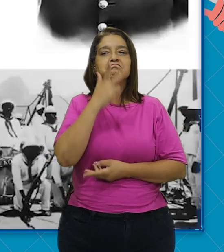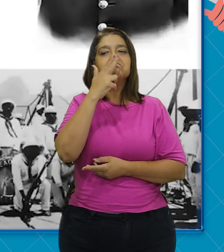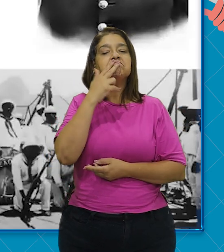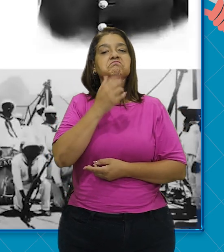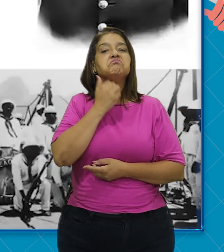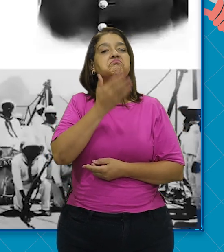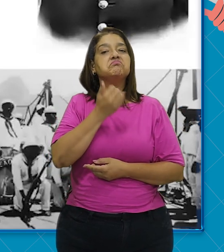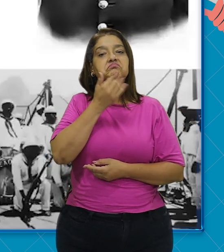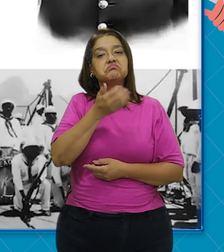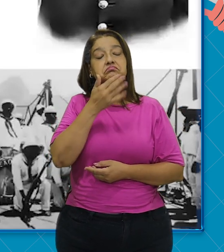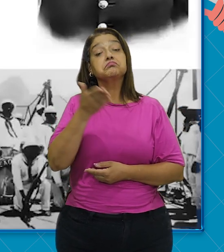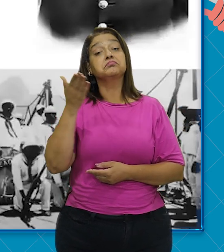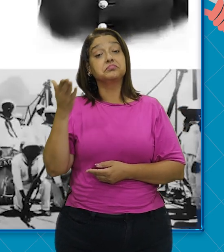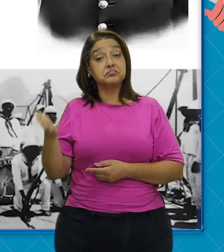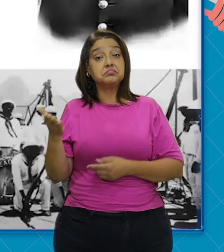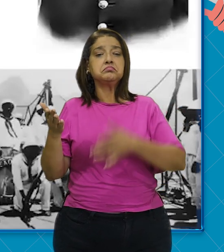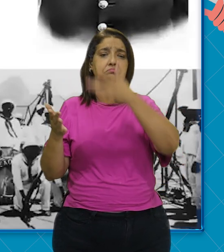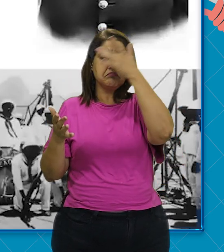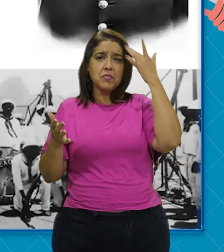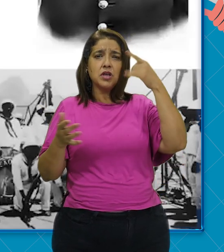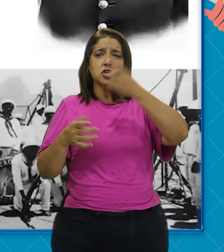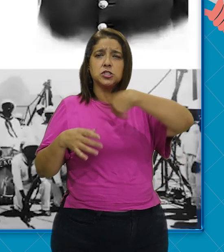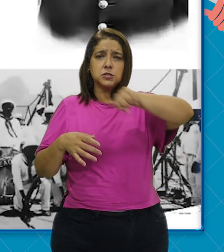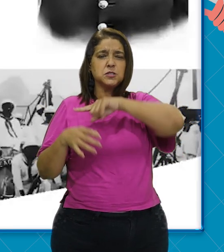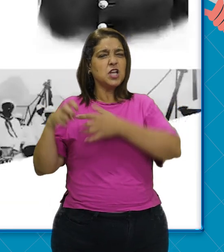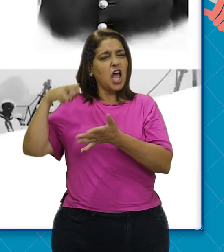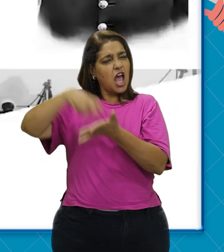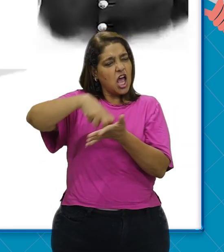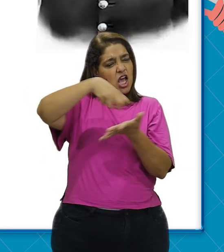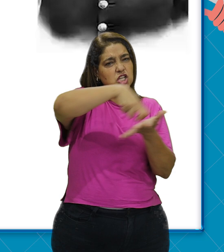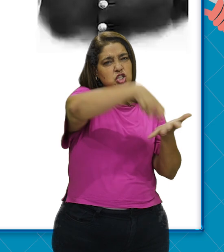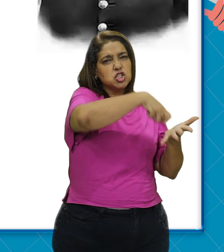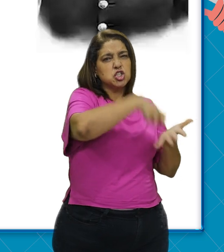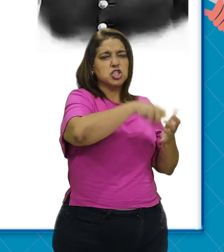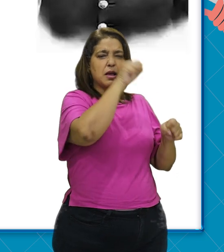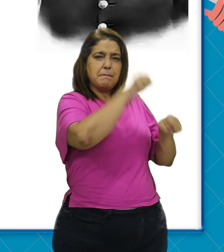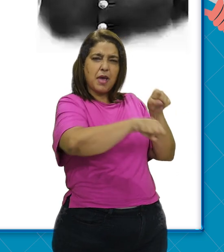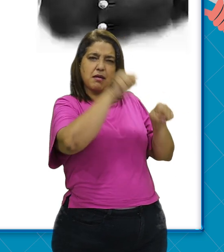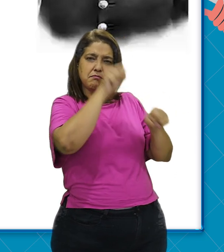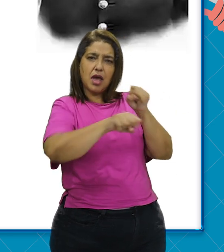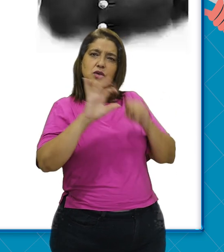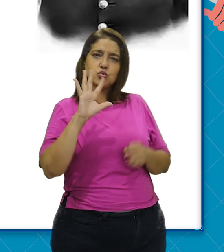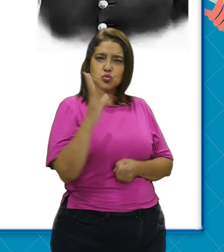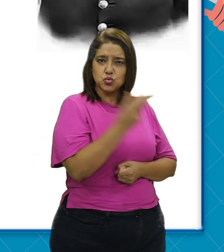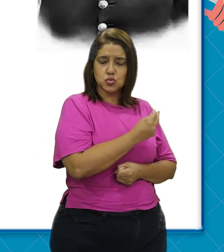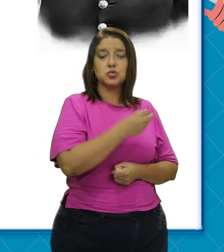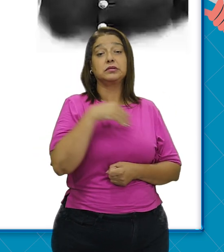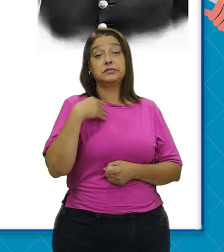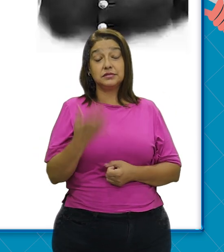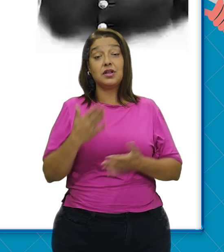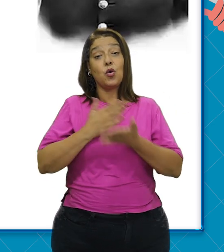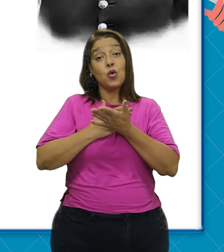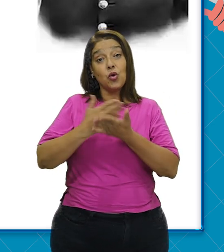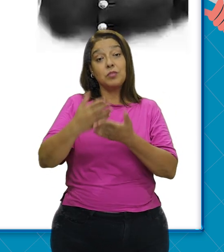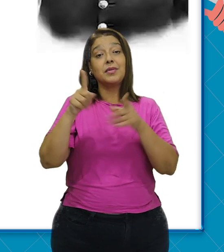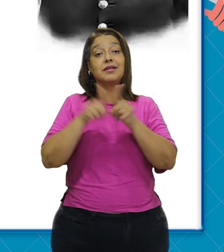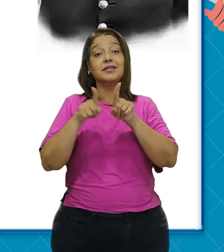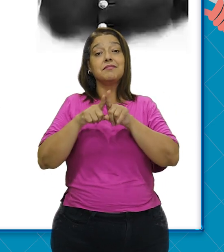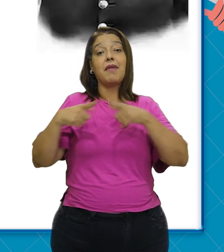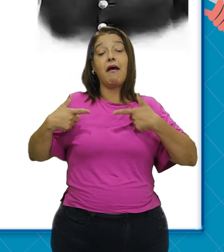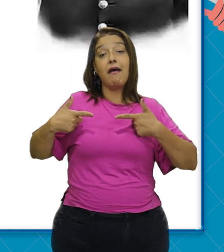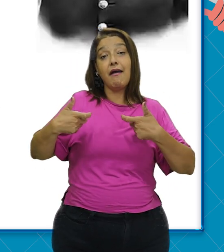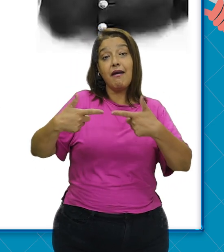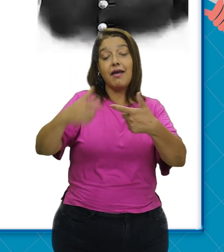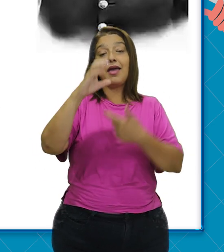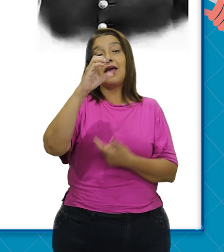rebelados foram altamente punidos e torturados. Nesse tempo, também ocorreu a Guerra do Contestado. Foi mais ou